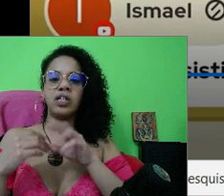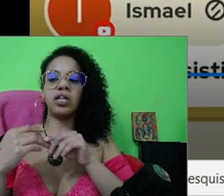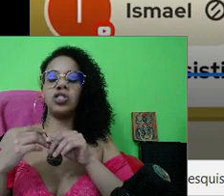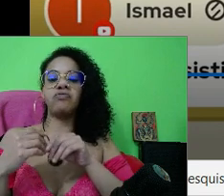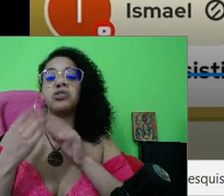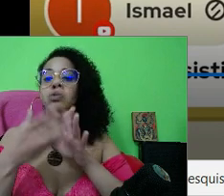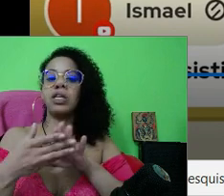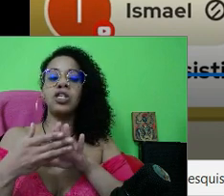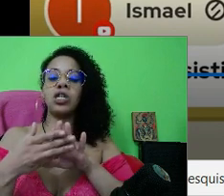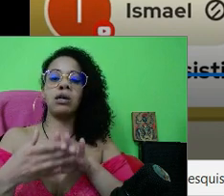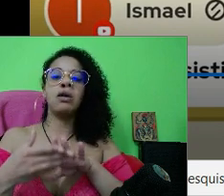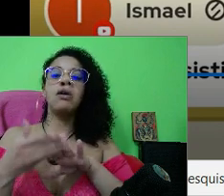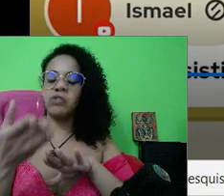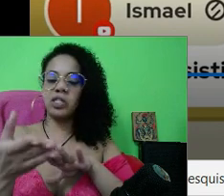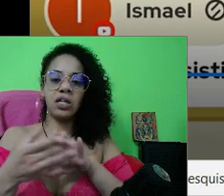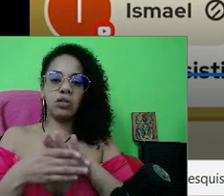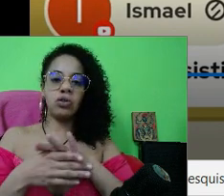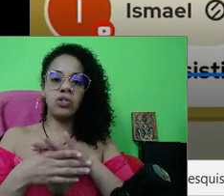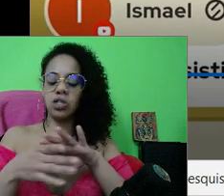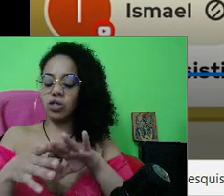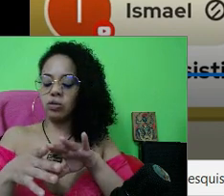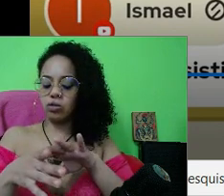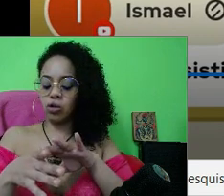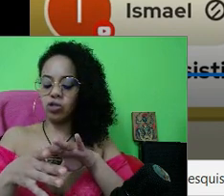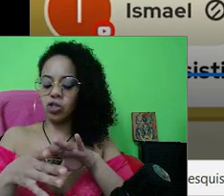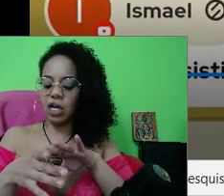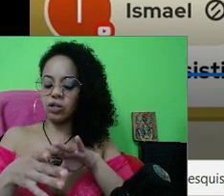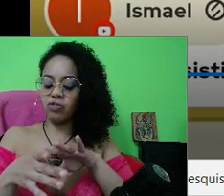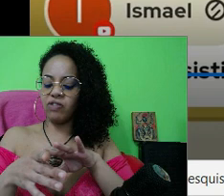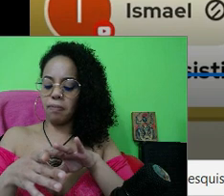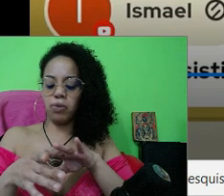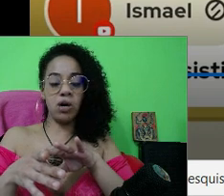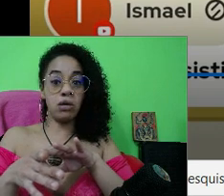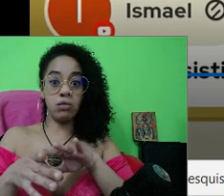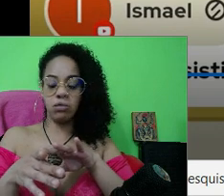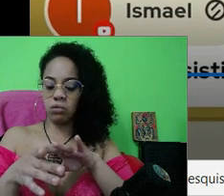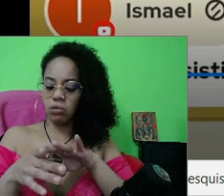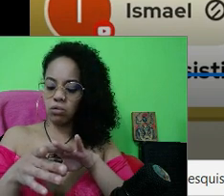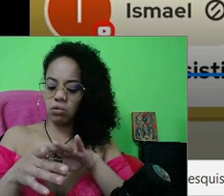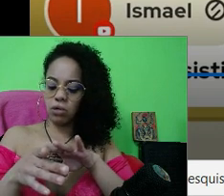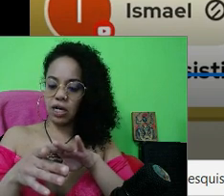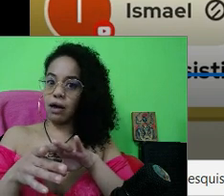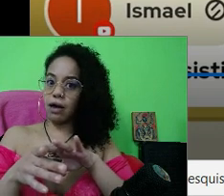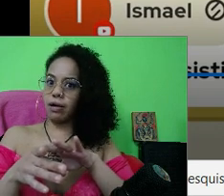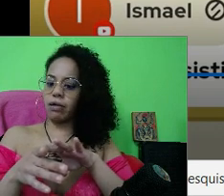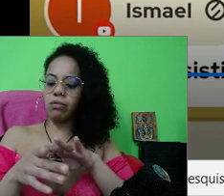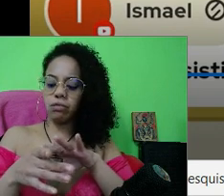ali o emulsificante fosse crítica Você teria todo sentido todo direito de falar